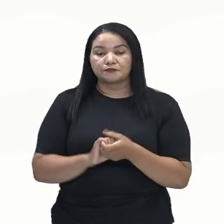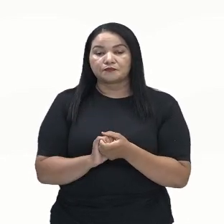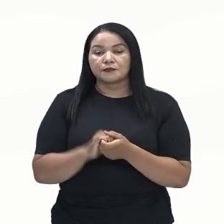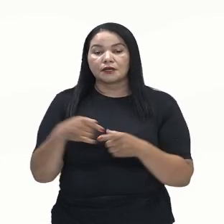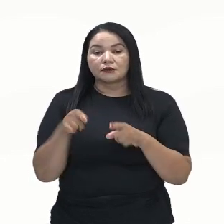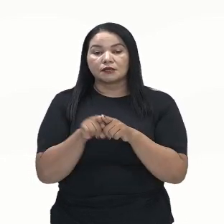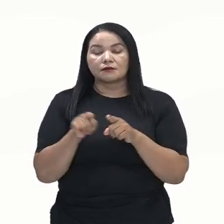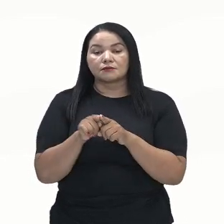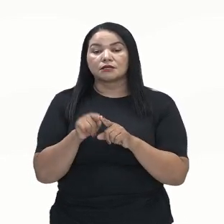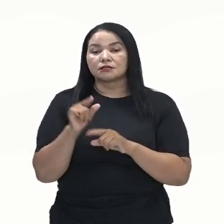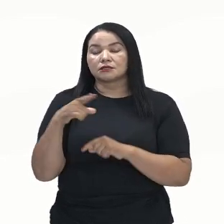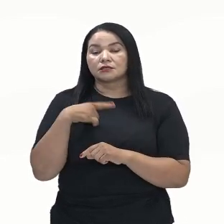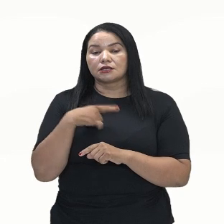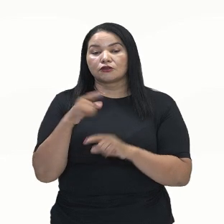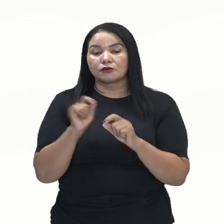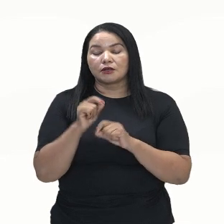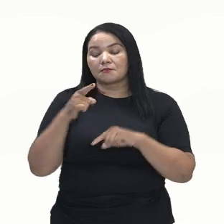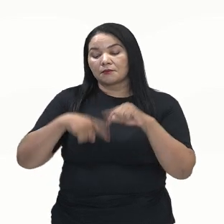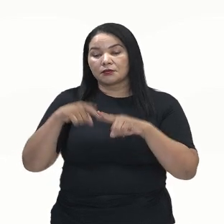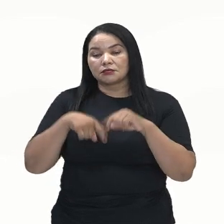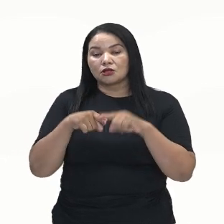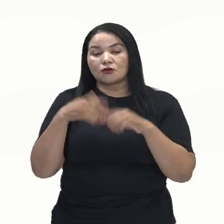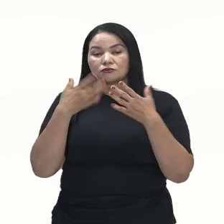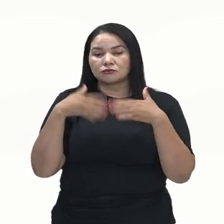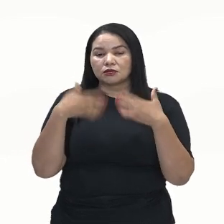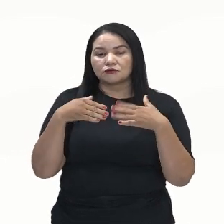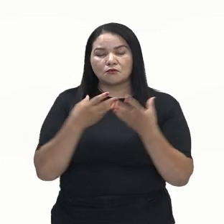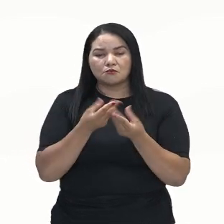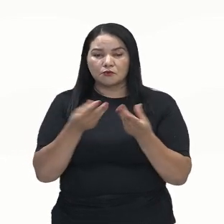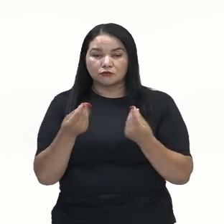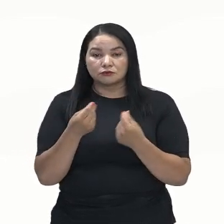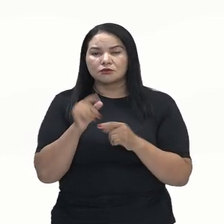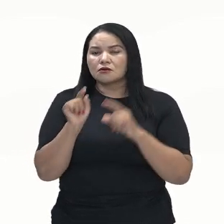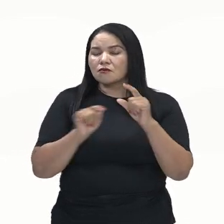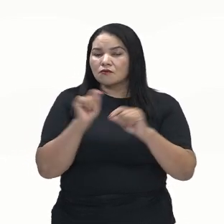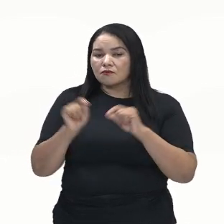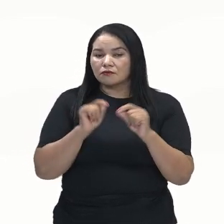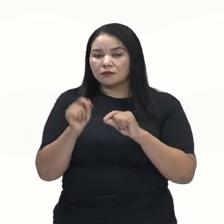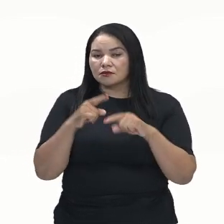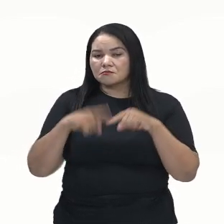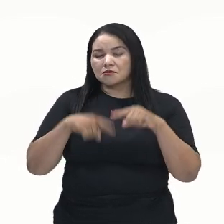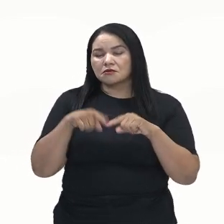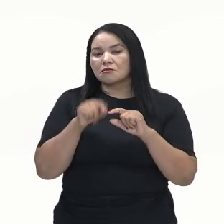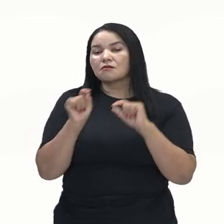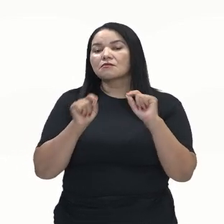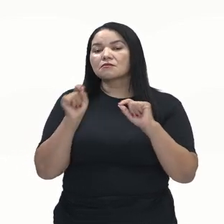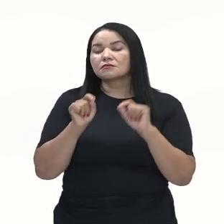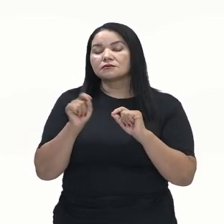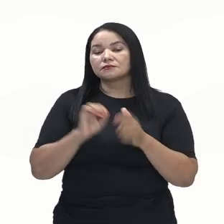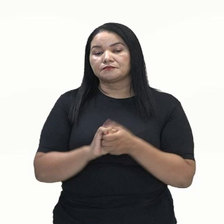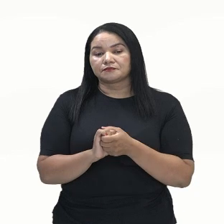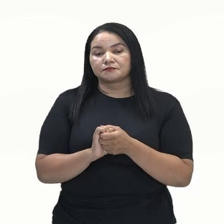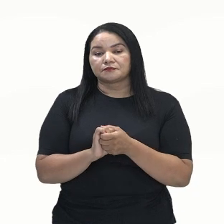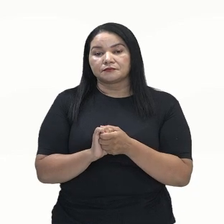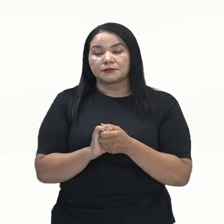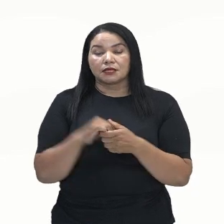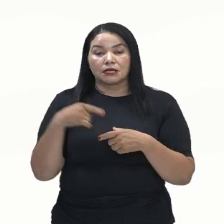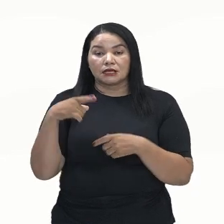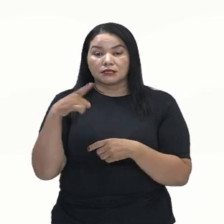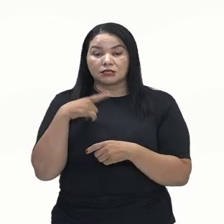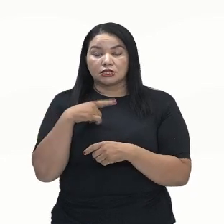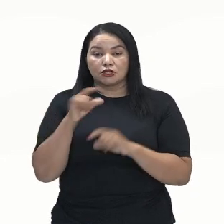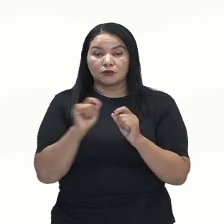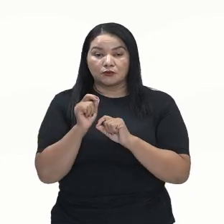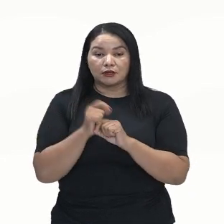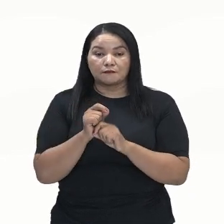tinha recursos naturais abundantes. Que recursos naturais são esses? Elas tinham grandes reservas